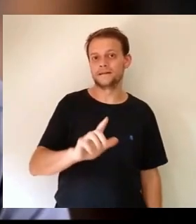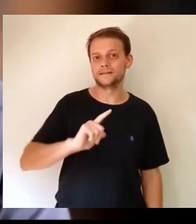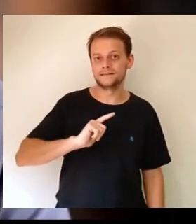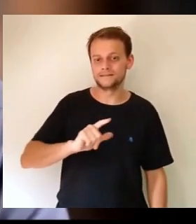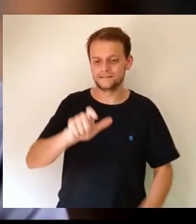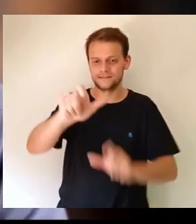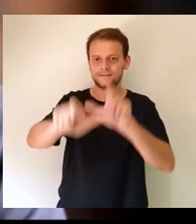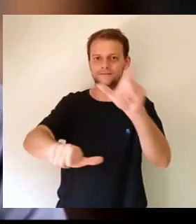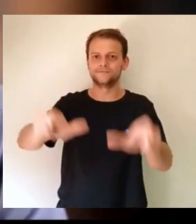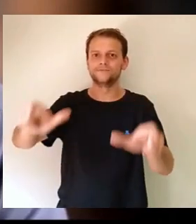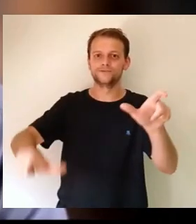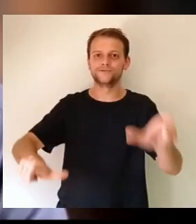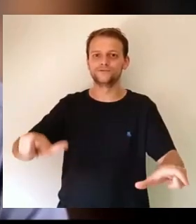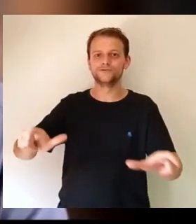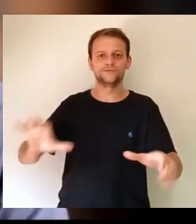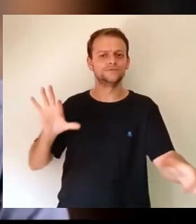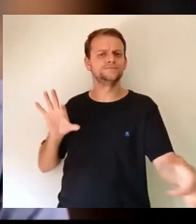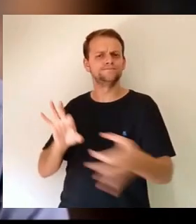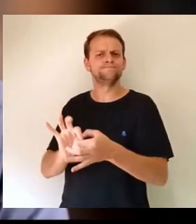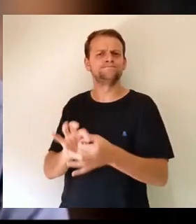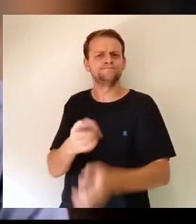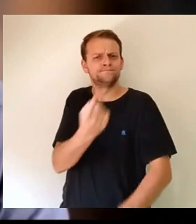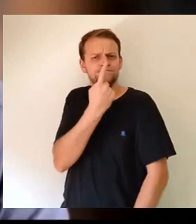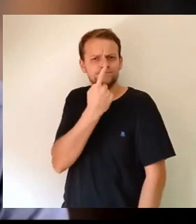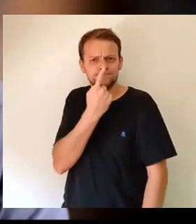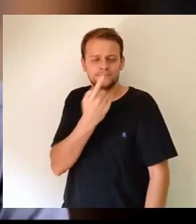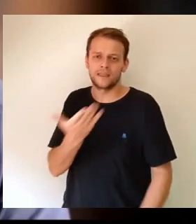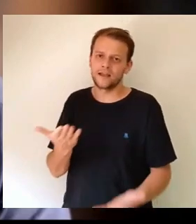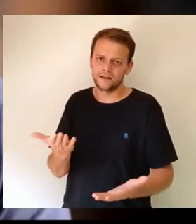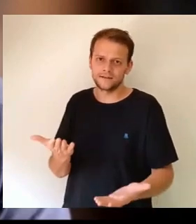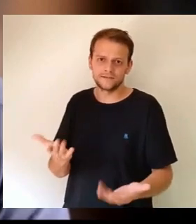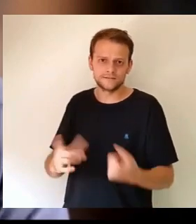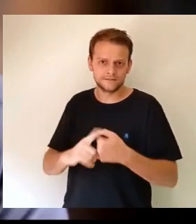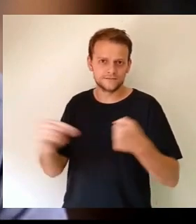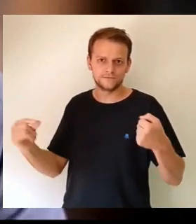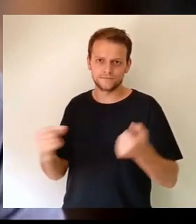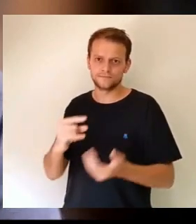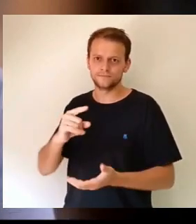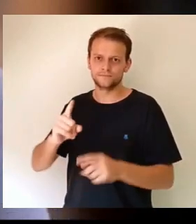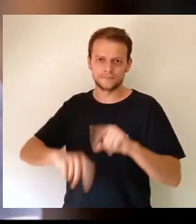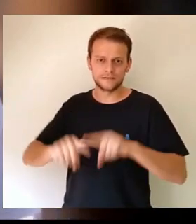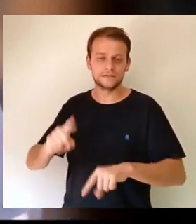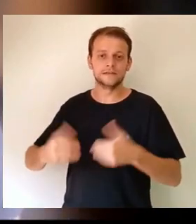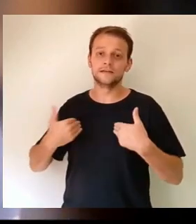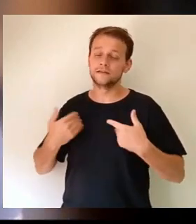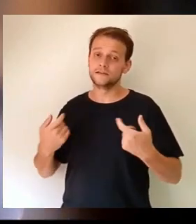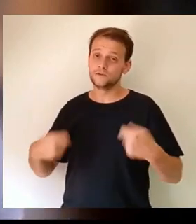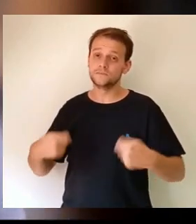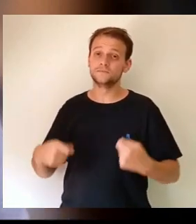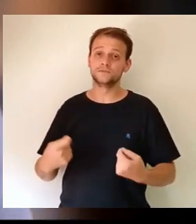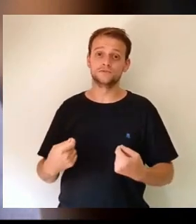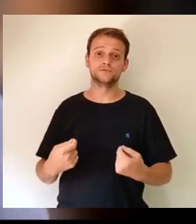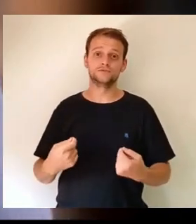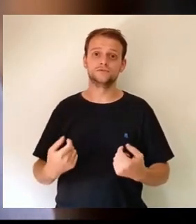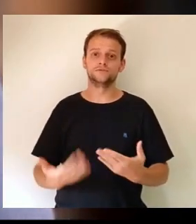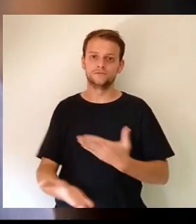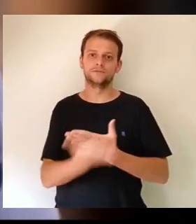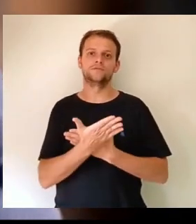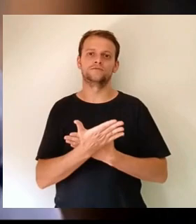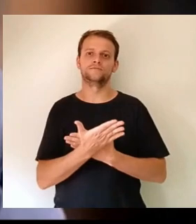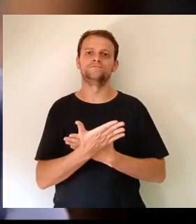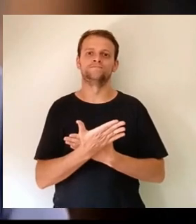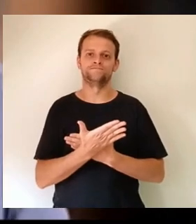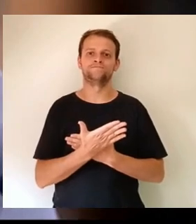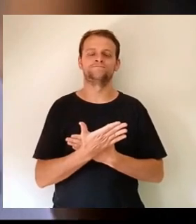mas tem pessoas que estão diretamente beneficiadas com esse acervo. Então, acho que também eu estou buscando